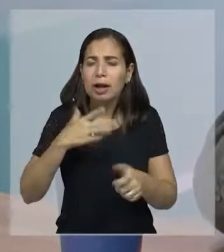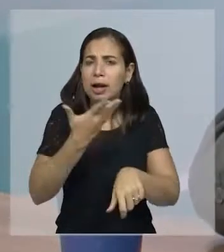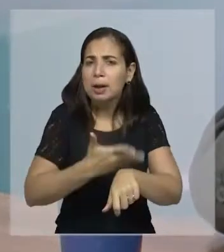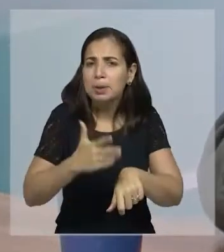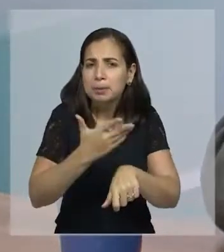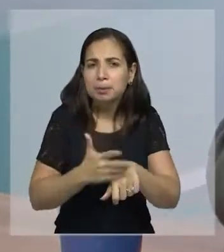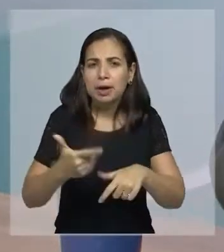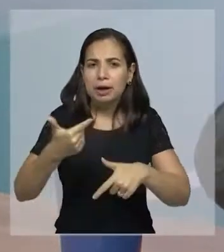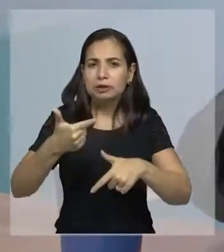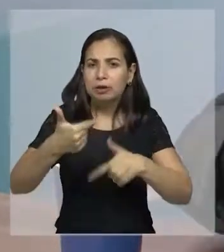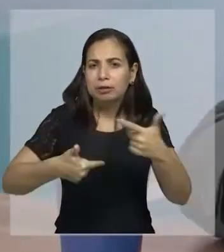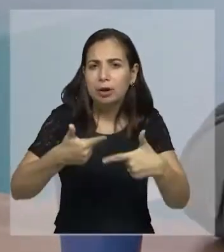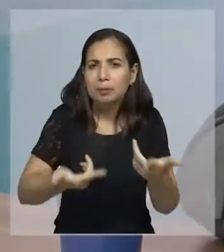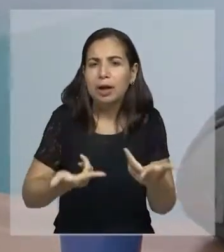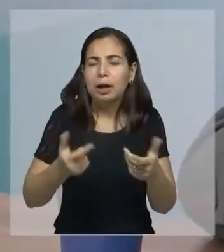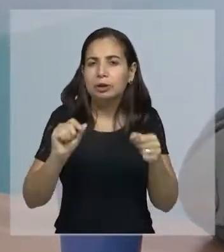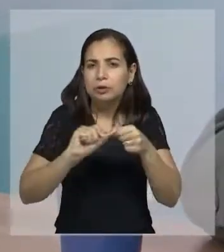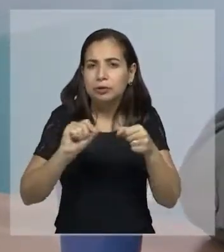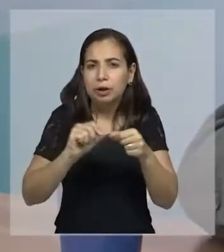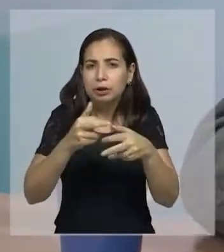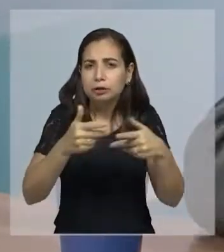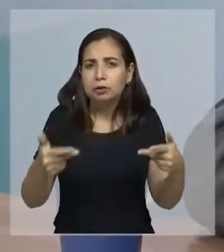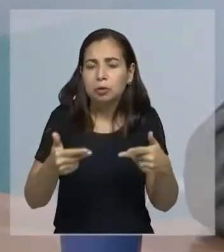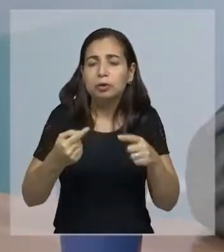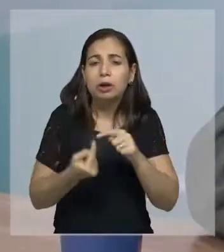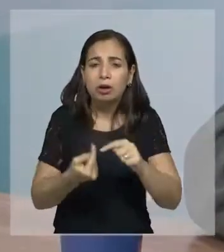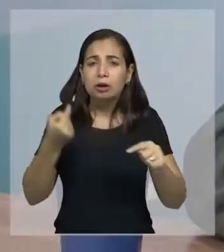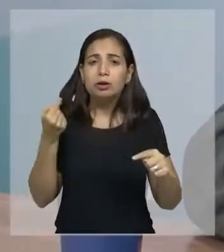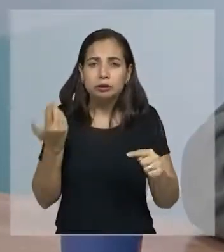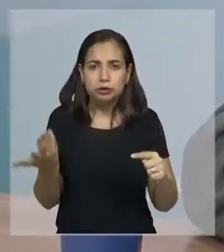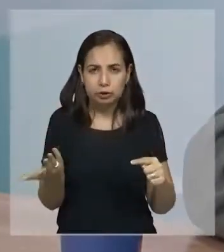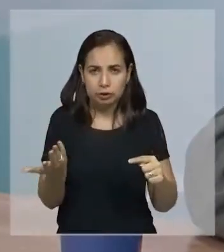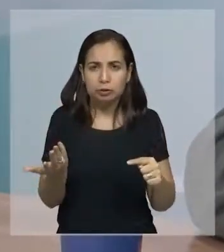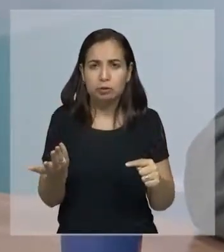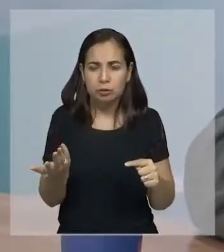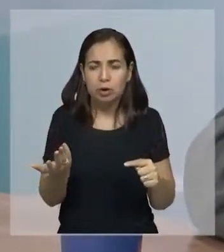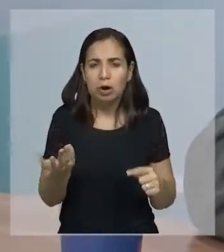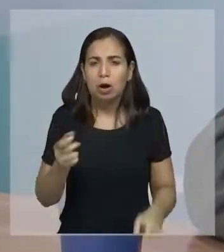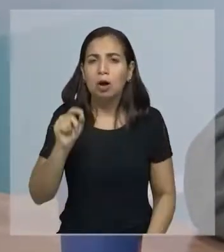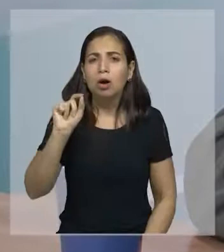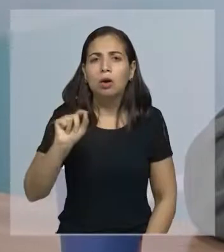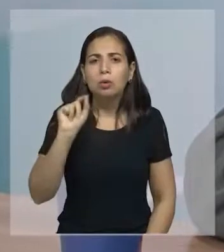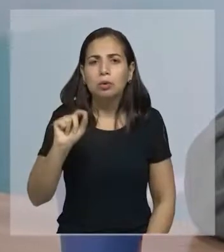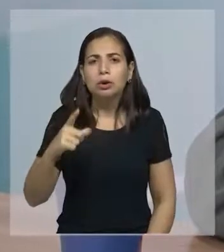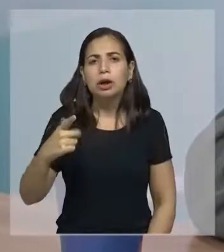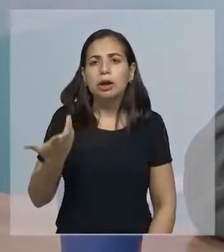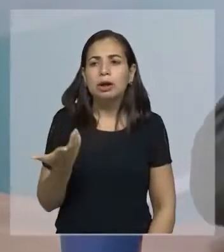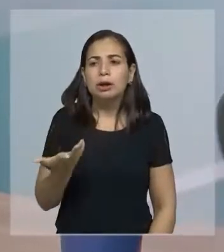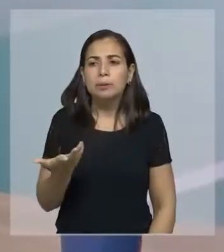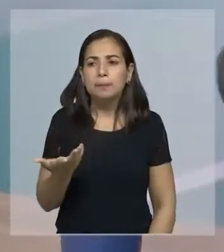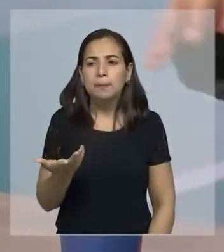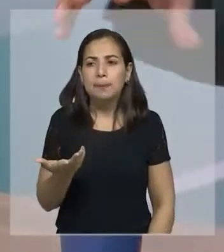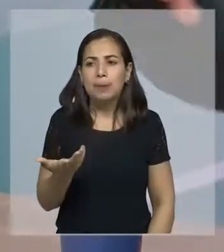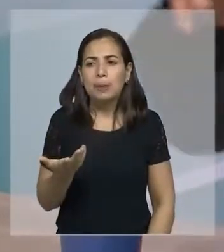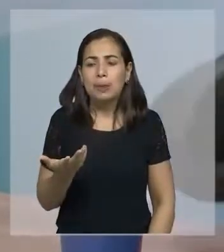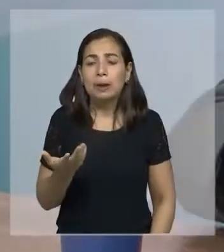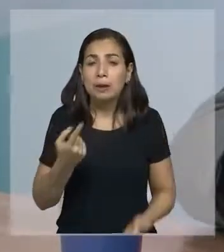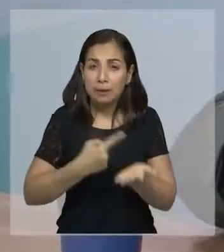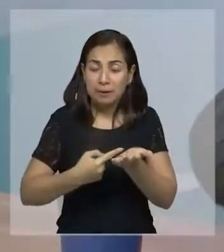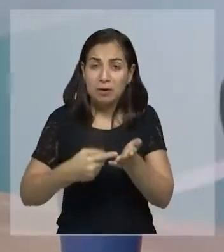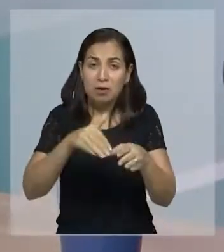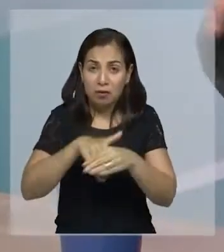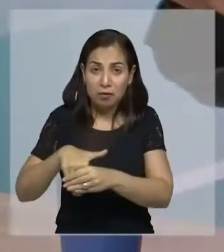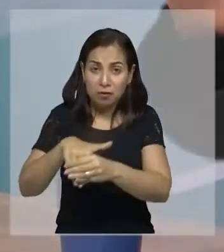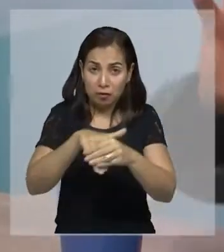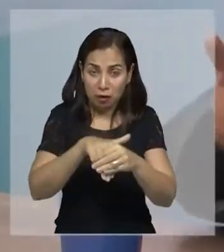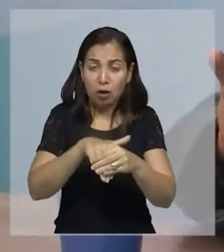e que, inclusive, a própria nomenclatura aparece, né? A gente não tem mais a linguagem do curral, de votos, mas a gente tem os domínios espaciais,